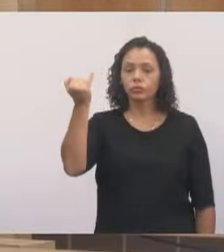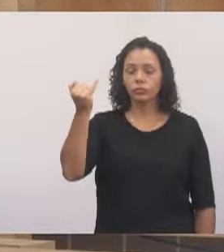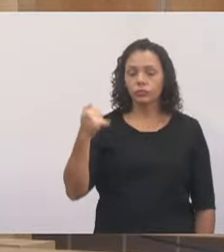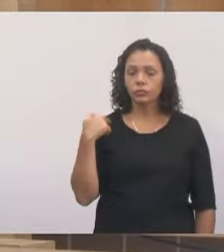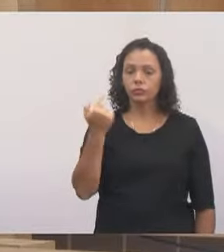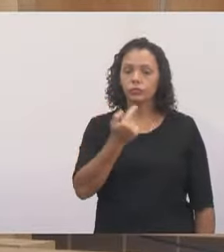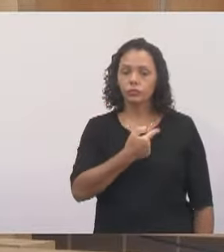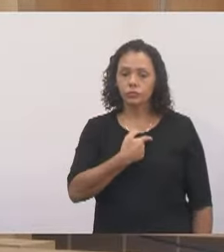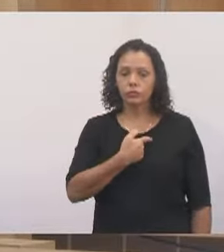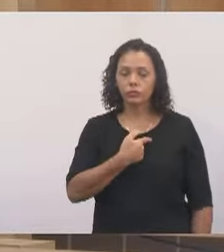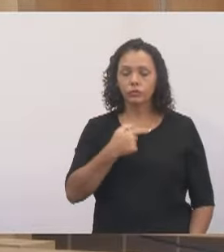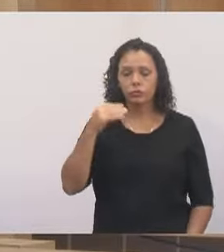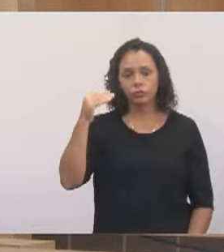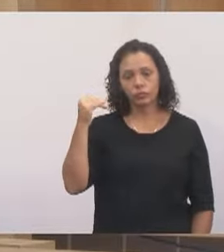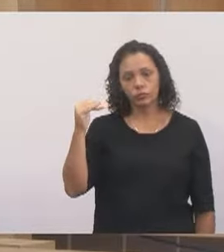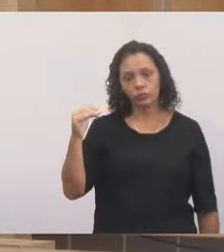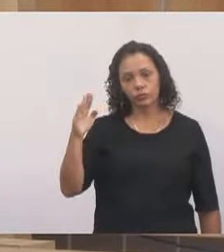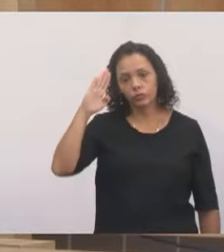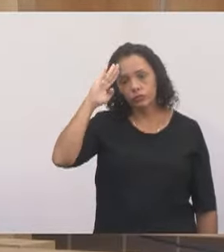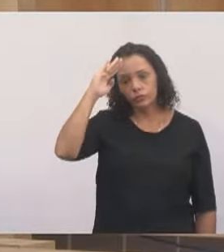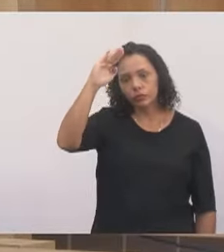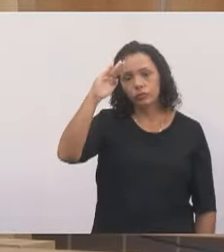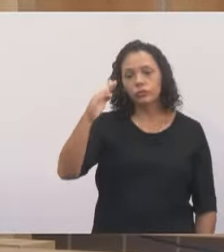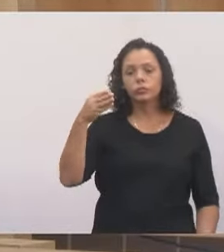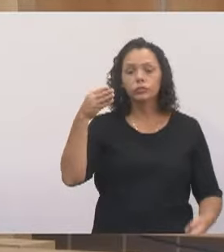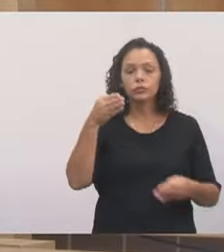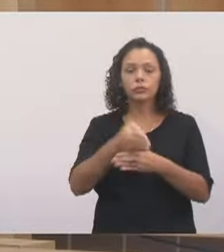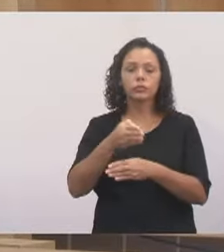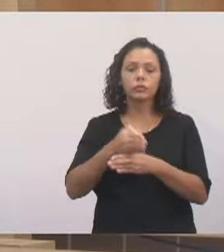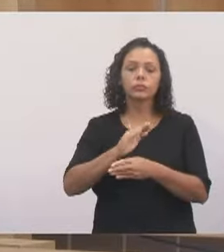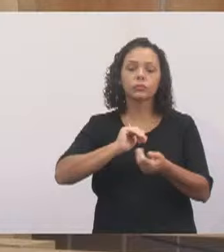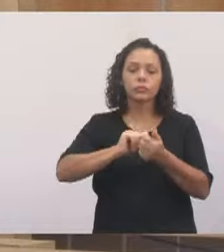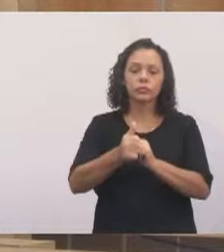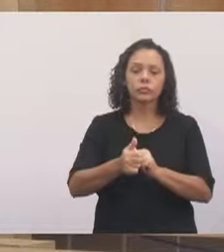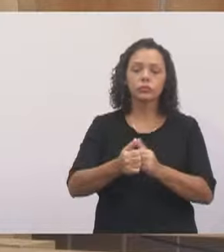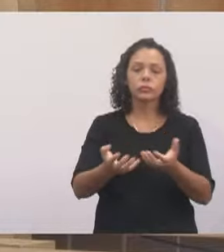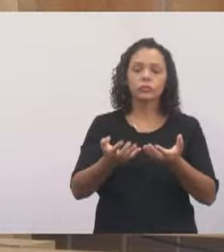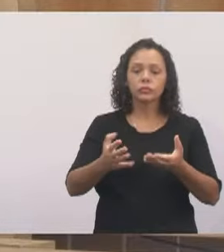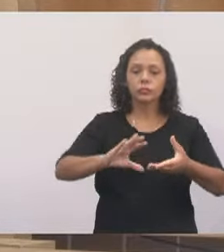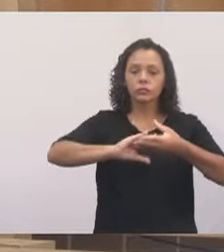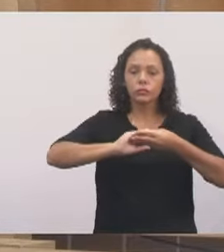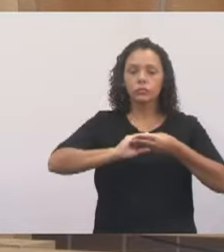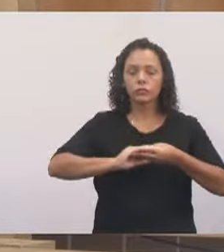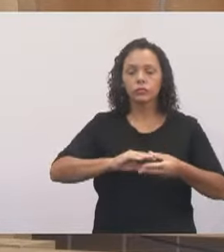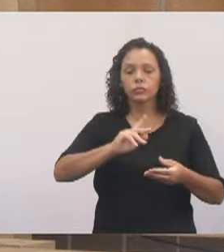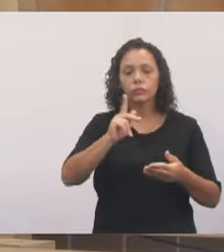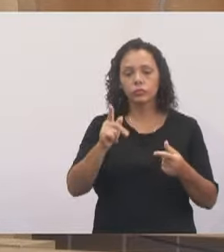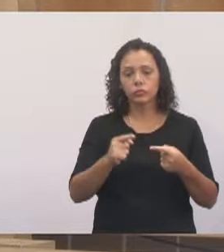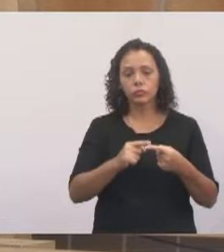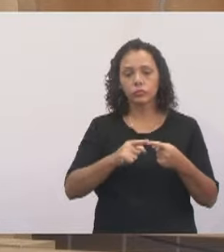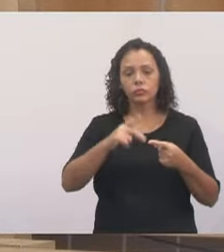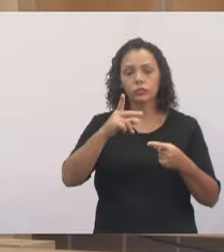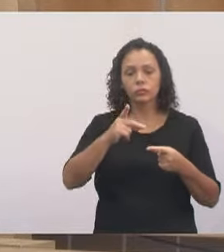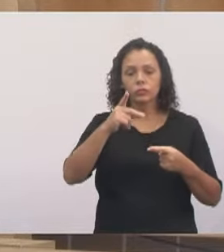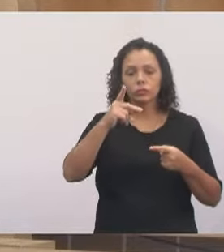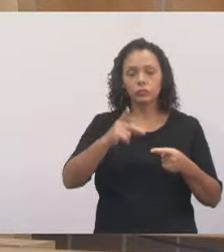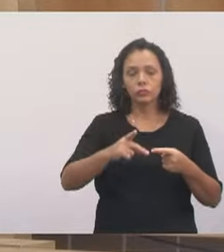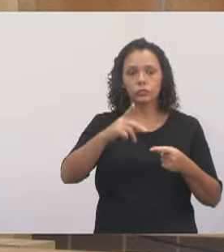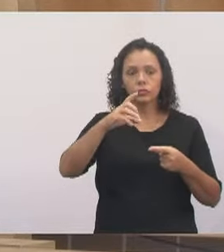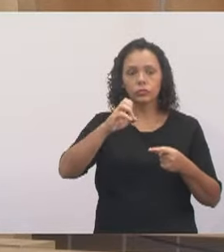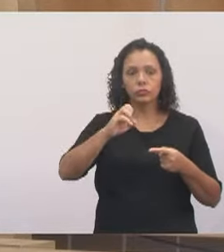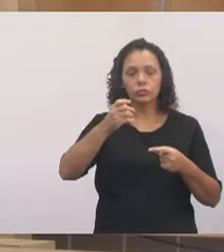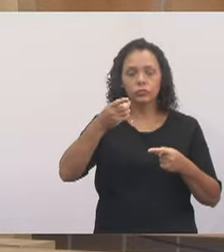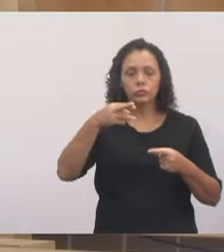a gente que principalmente é mais participante no futebol, quero aqui cumprimentar o Pedro Mota, o Varner, né, o Luiz Carlos,